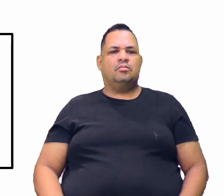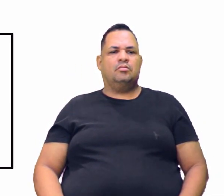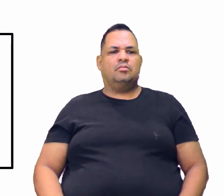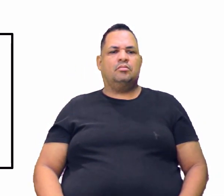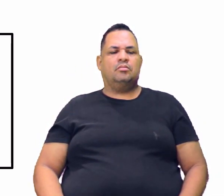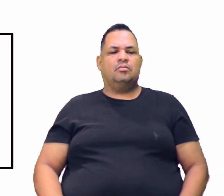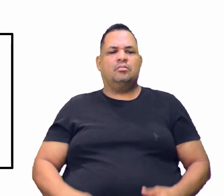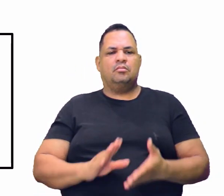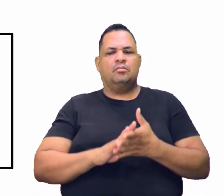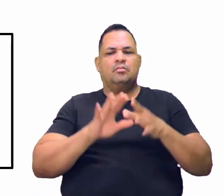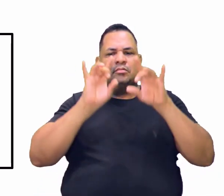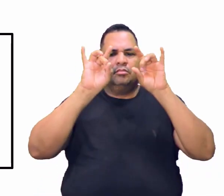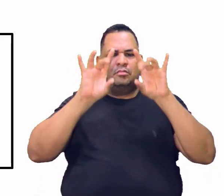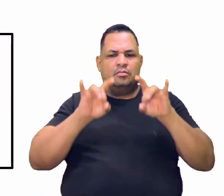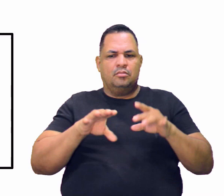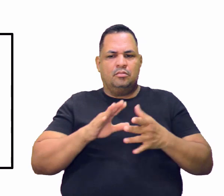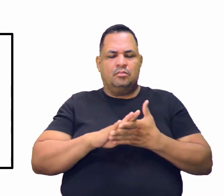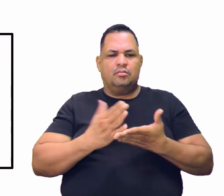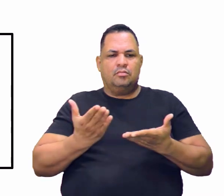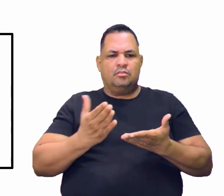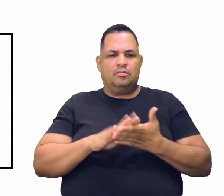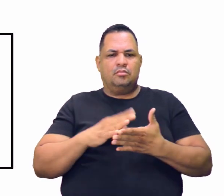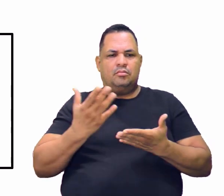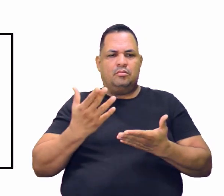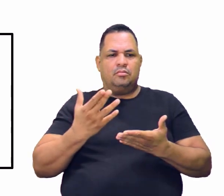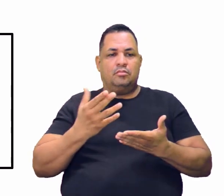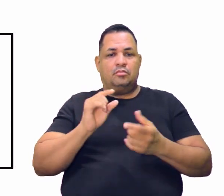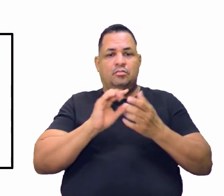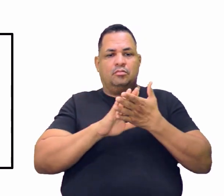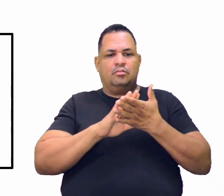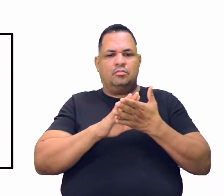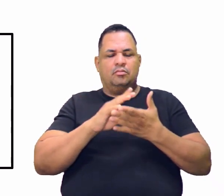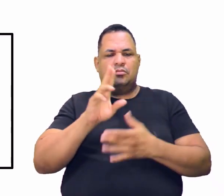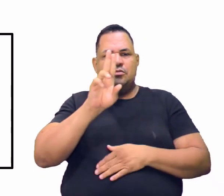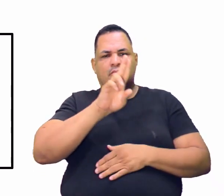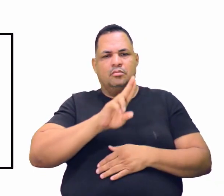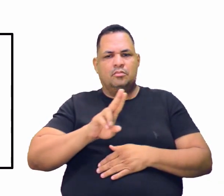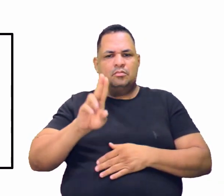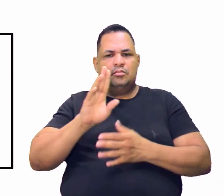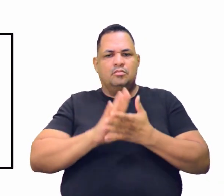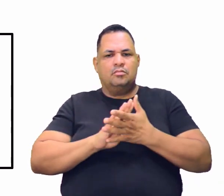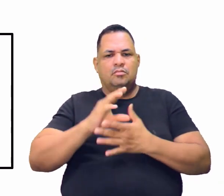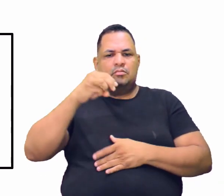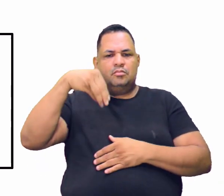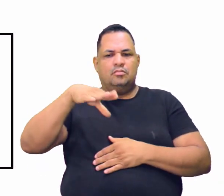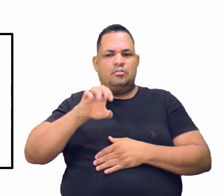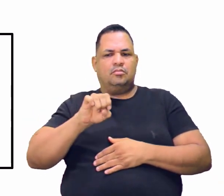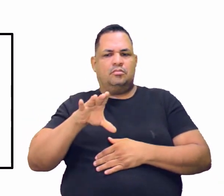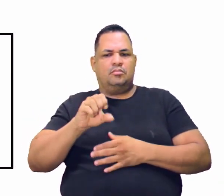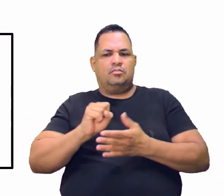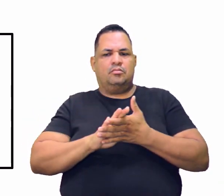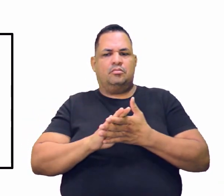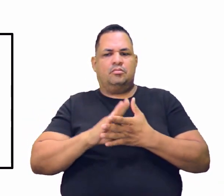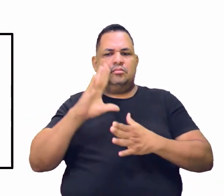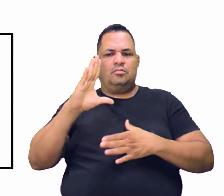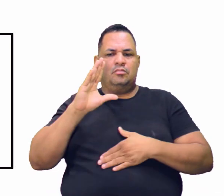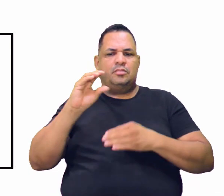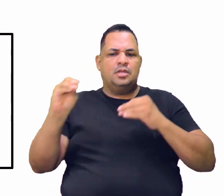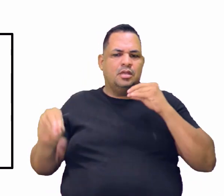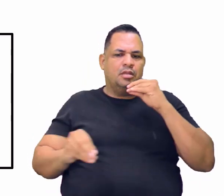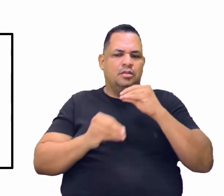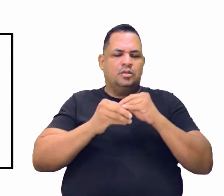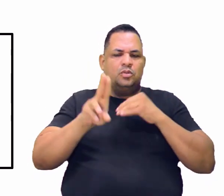casos especiais, tá certo? O uso do menos, o uso do